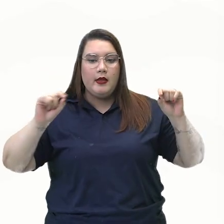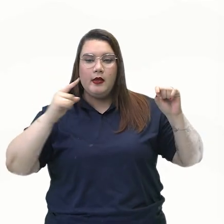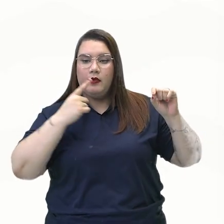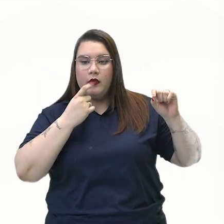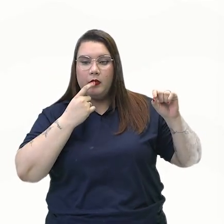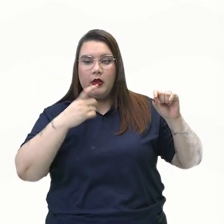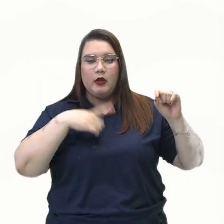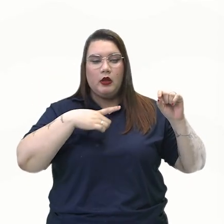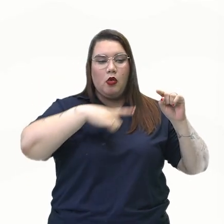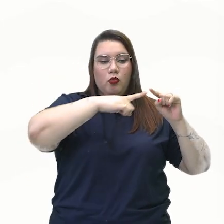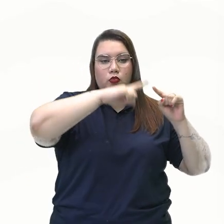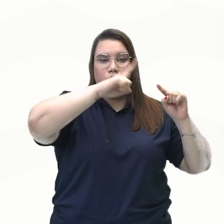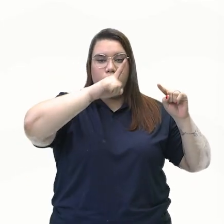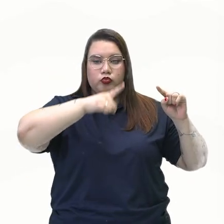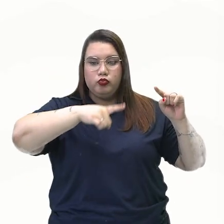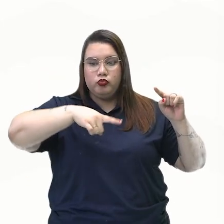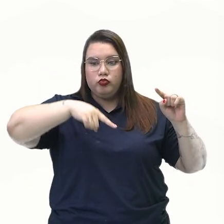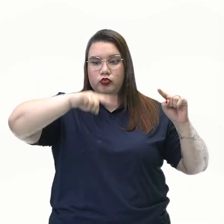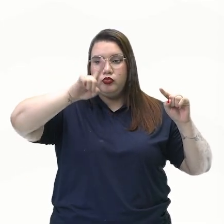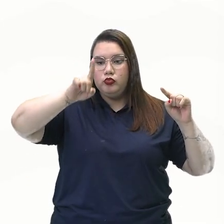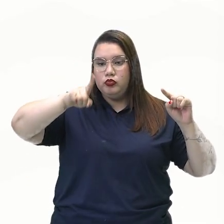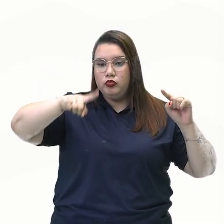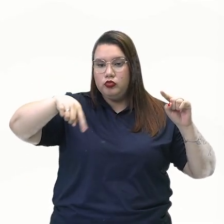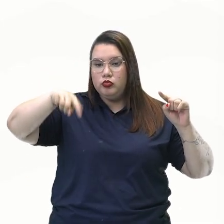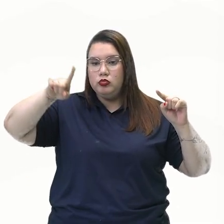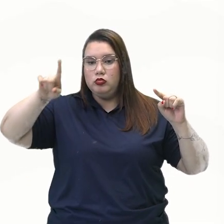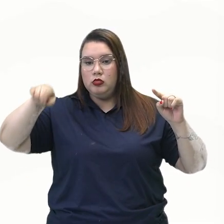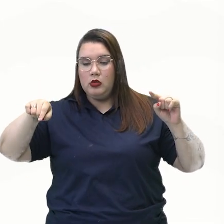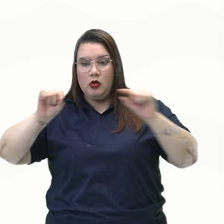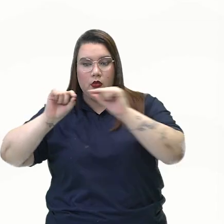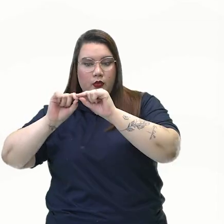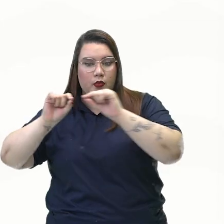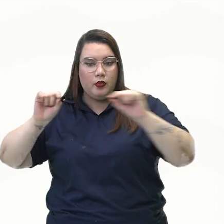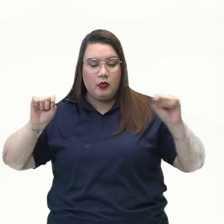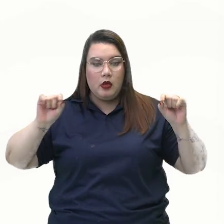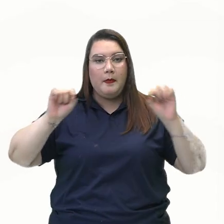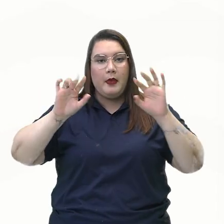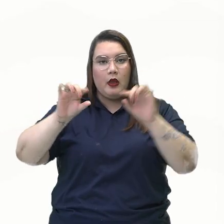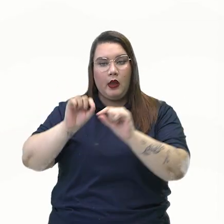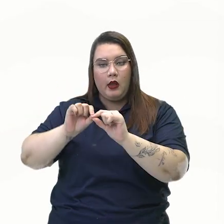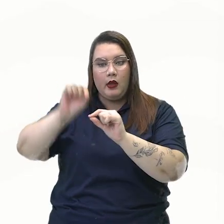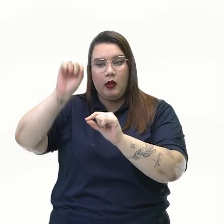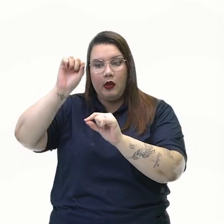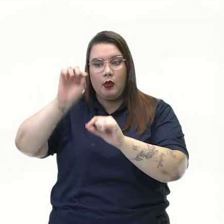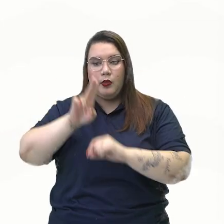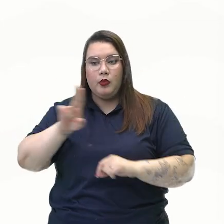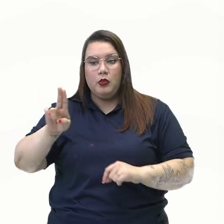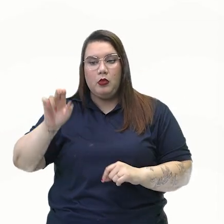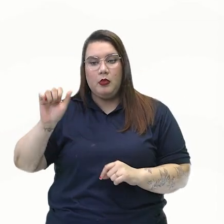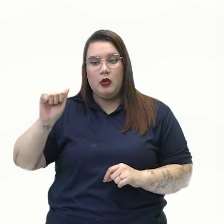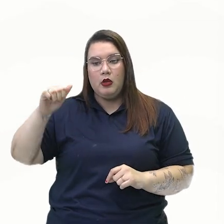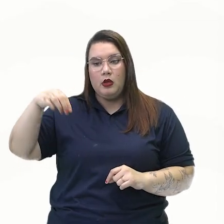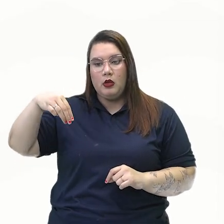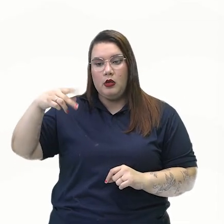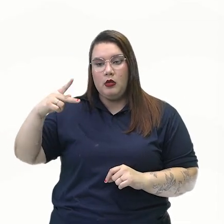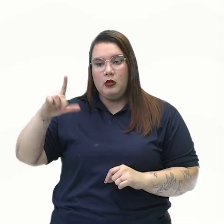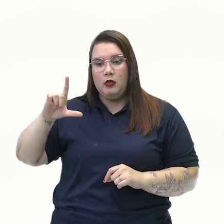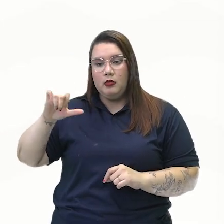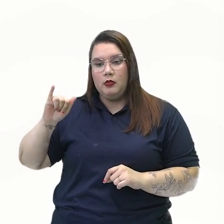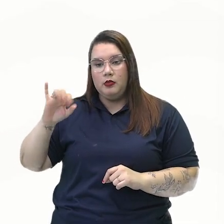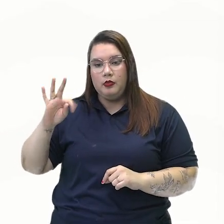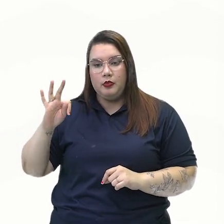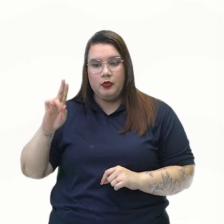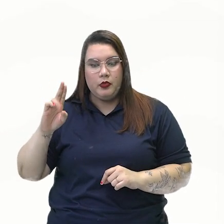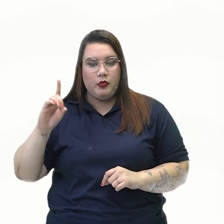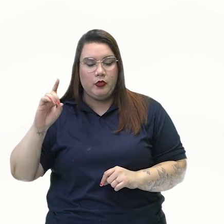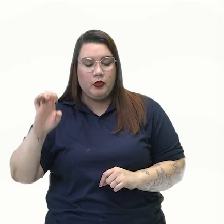exatamente no meio. Essa distância a gente chama de amplitude. E aí temos aqui, ó, a equação para a velocidade da